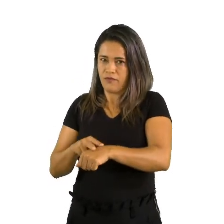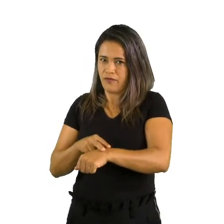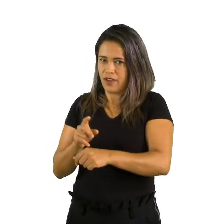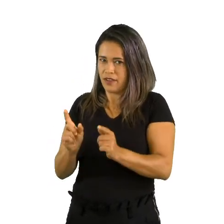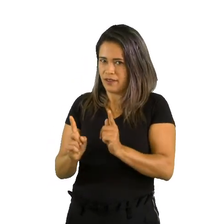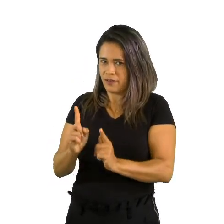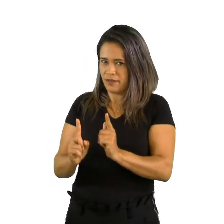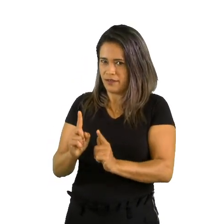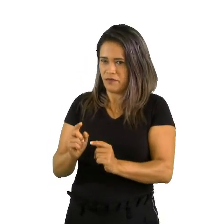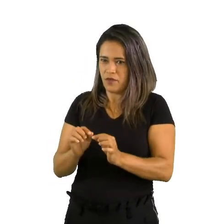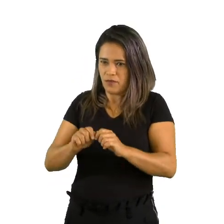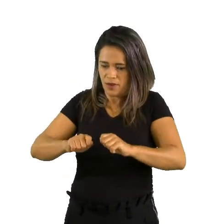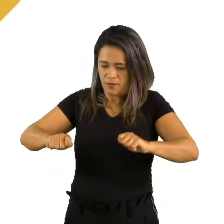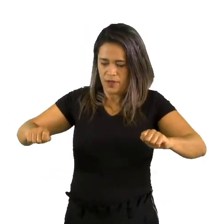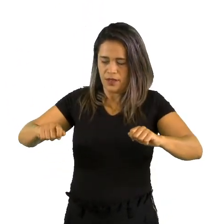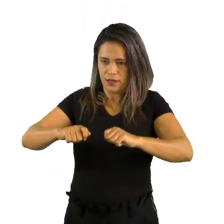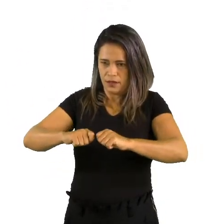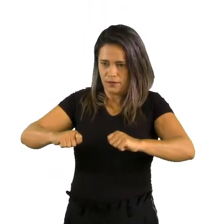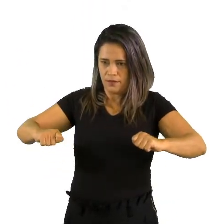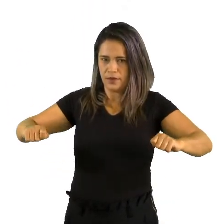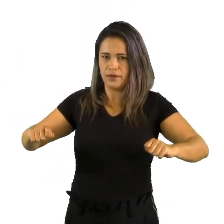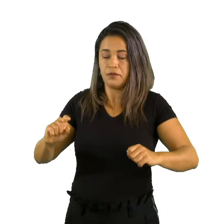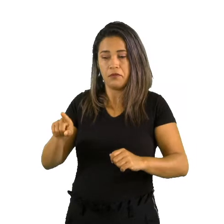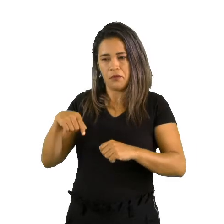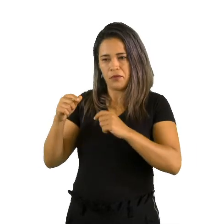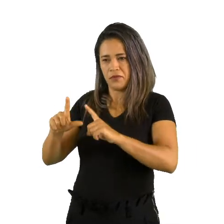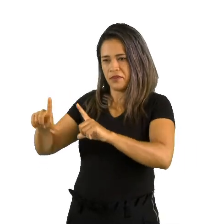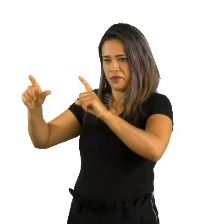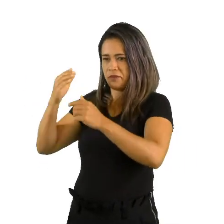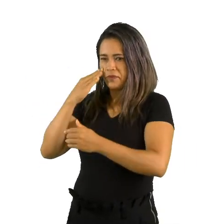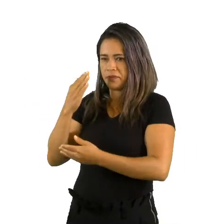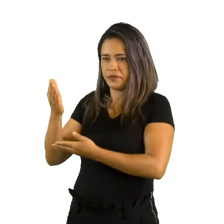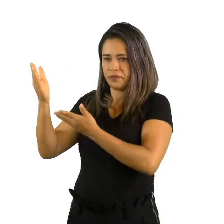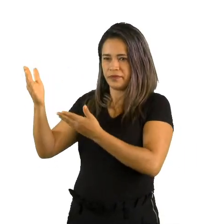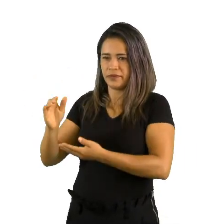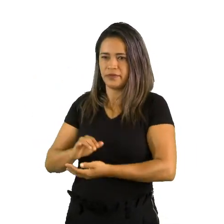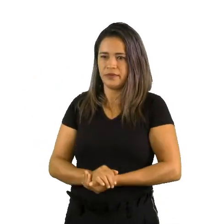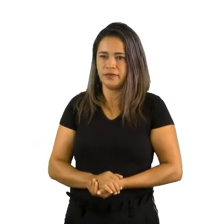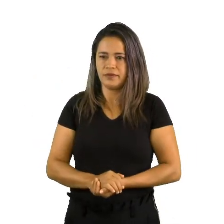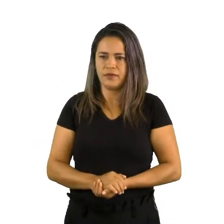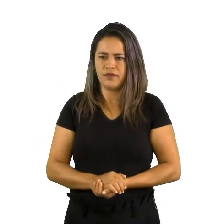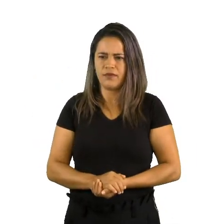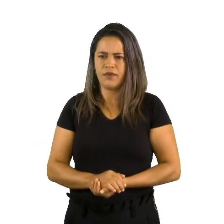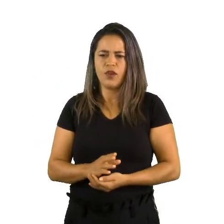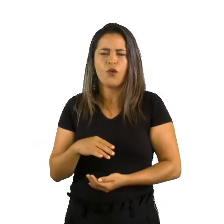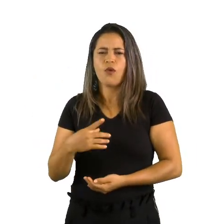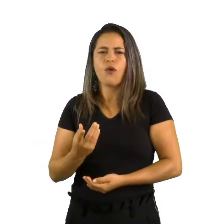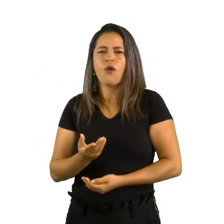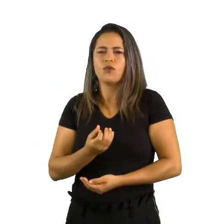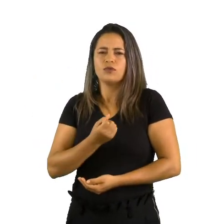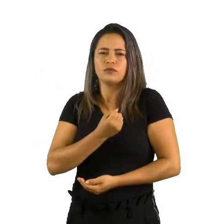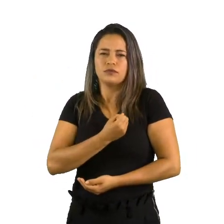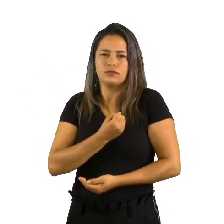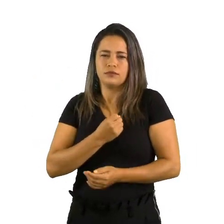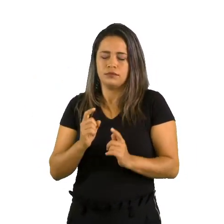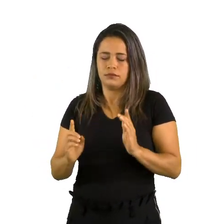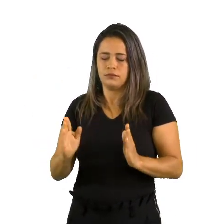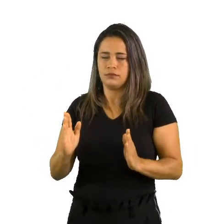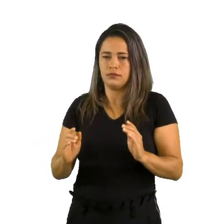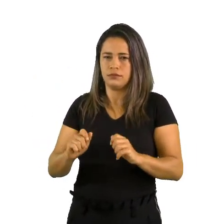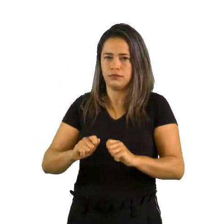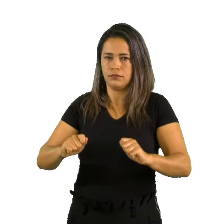vamos abrir essa régua para o próximo slide e vamos verificar quais são esses outros pedacinhos que ficam entre